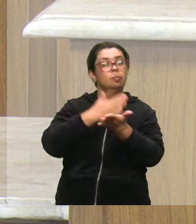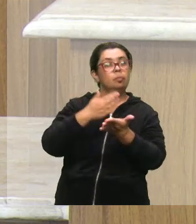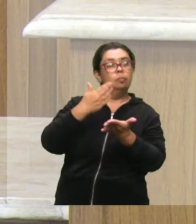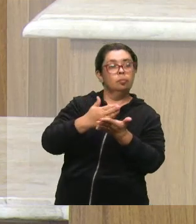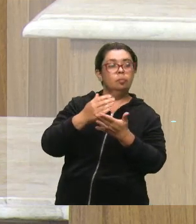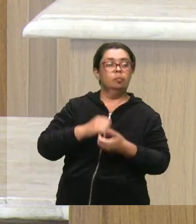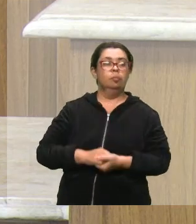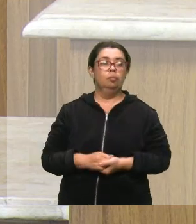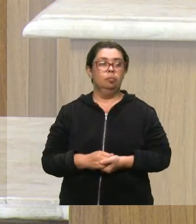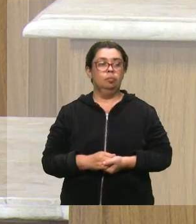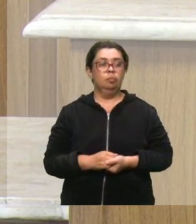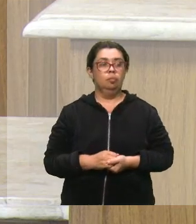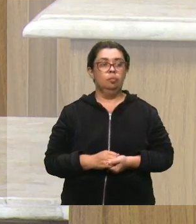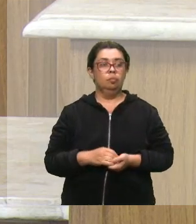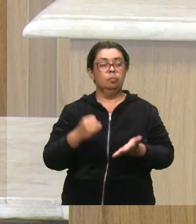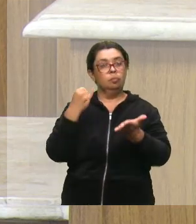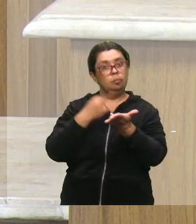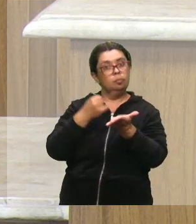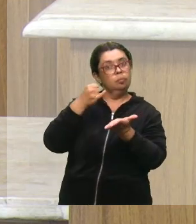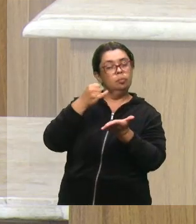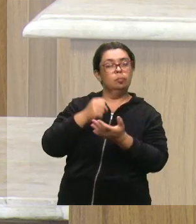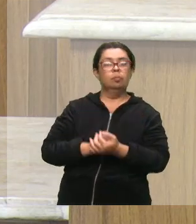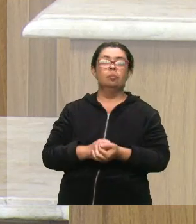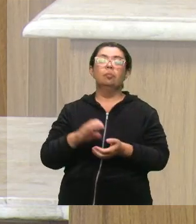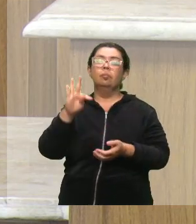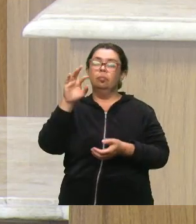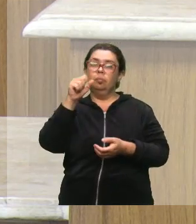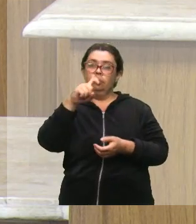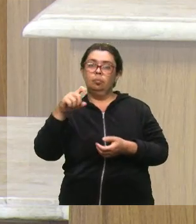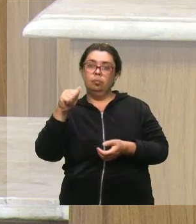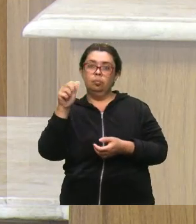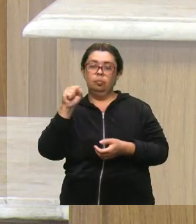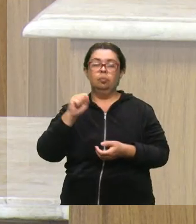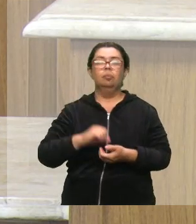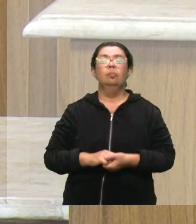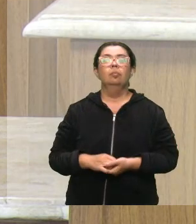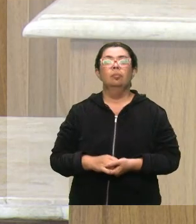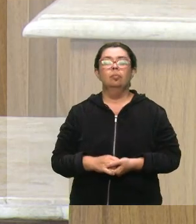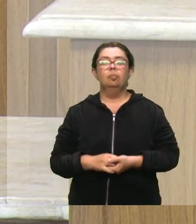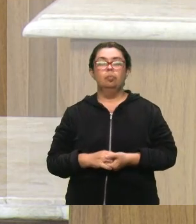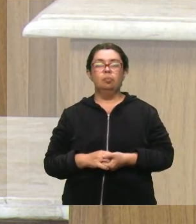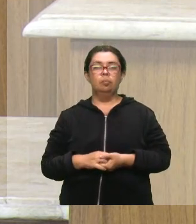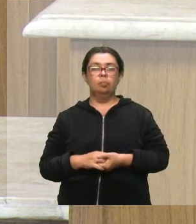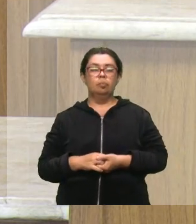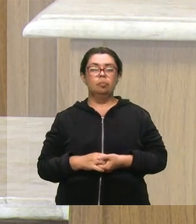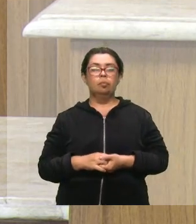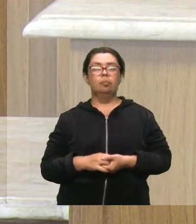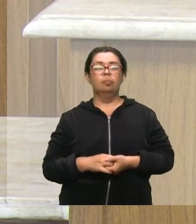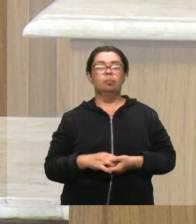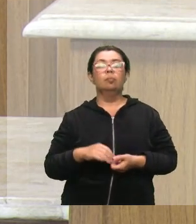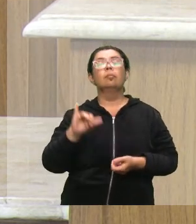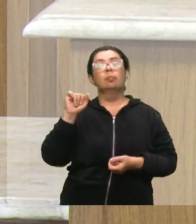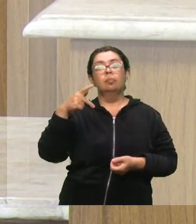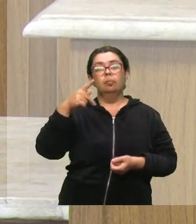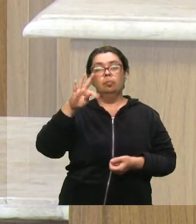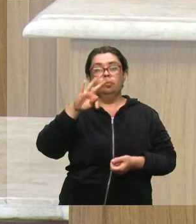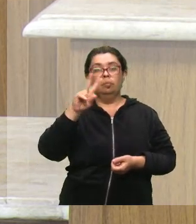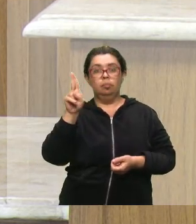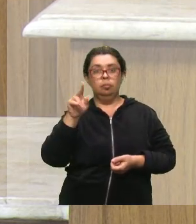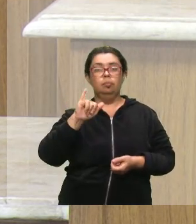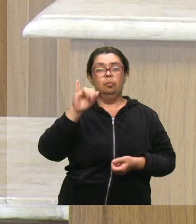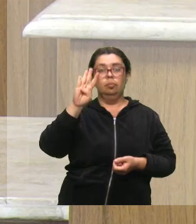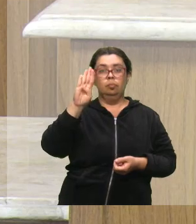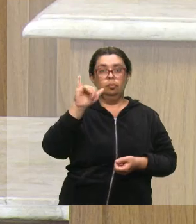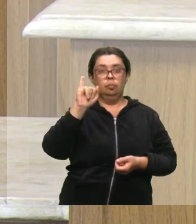maneira: impostos, taxas e contribuição de melhoria. Dentro delas tem o IPTU, ITBI, Imposto de